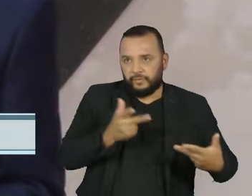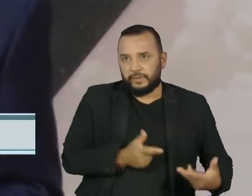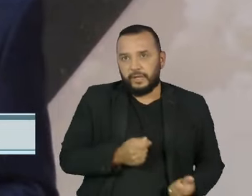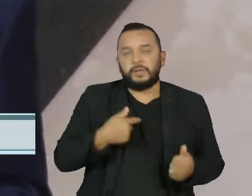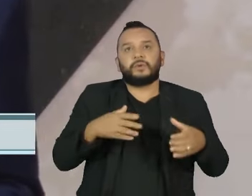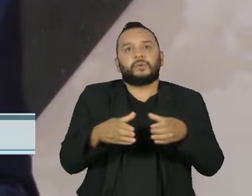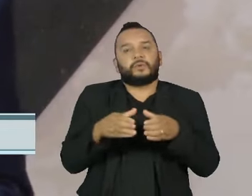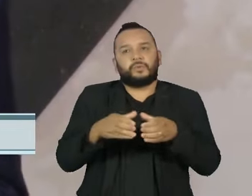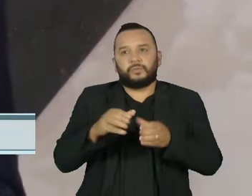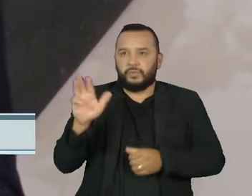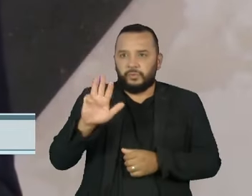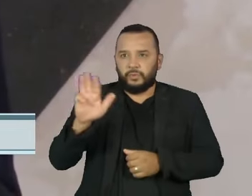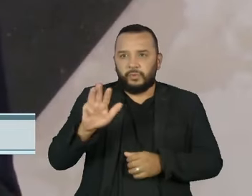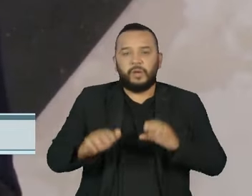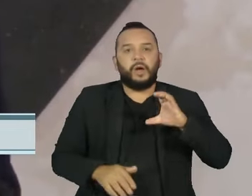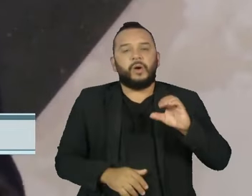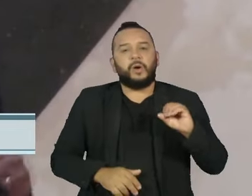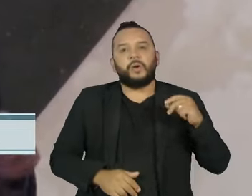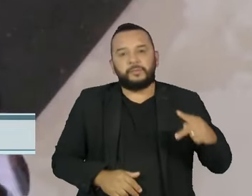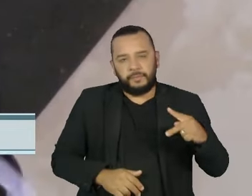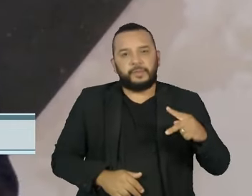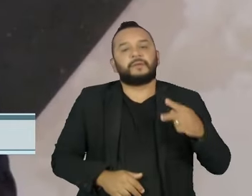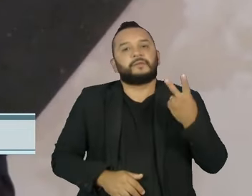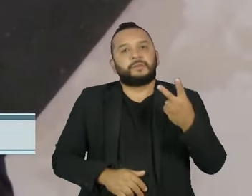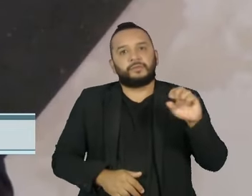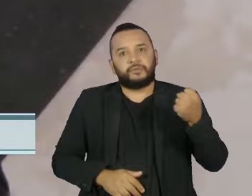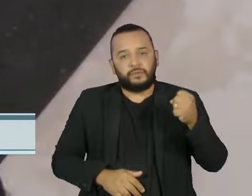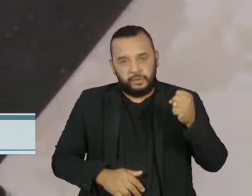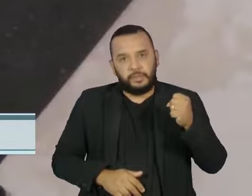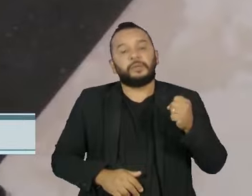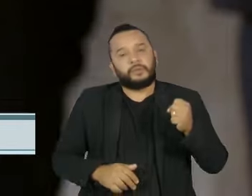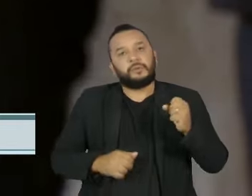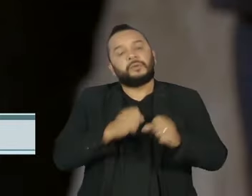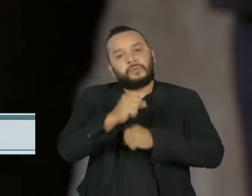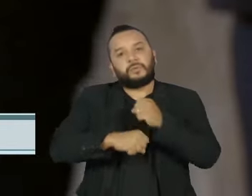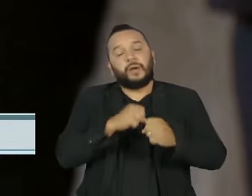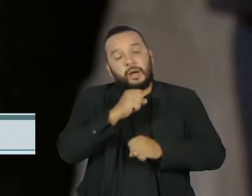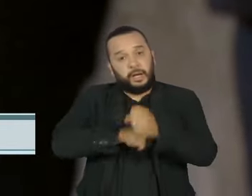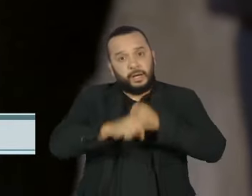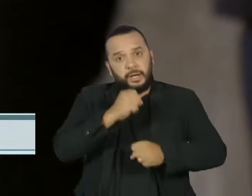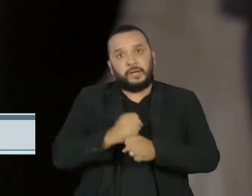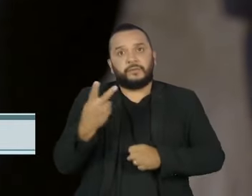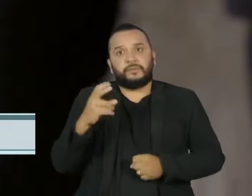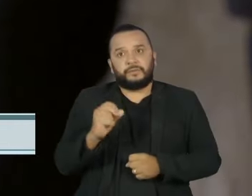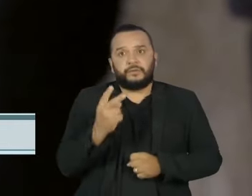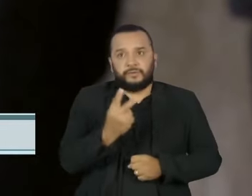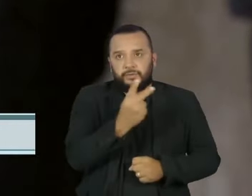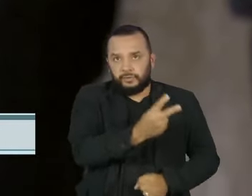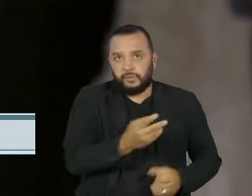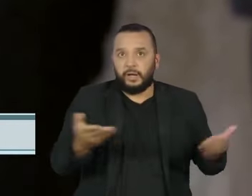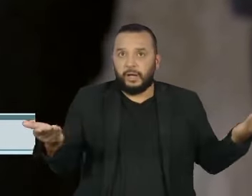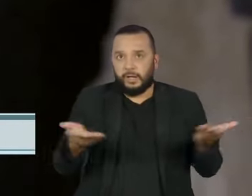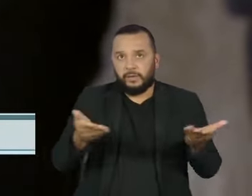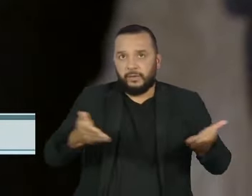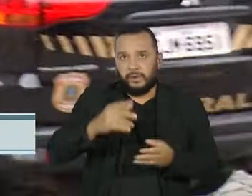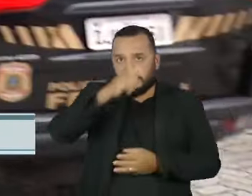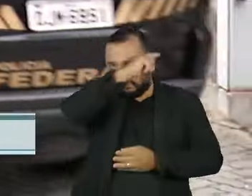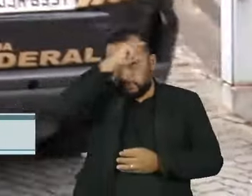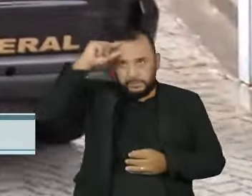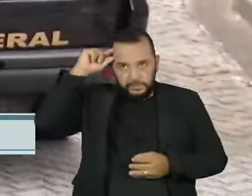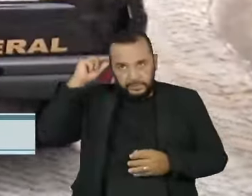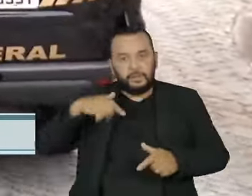de Lula para a cop 28 realizada em Dubai em 2022 agora Ricardo lewandovski assume o Ministério da